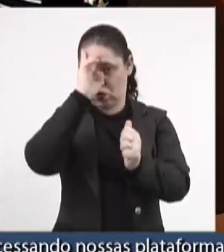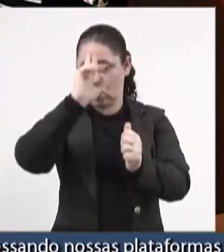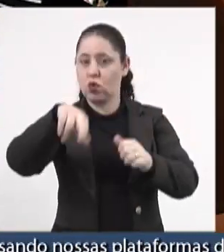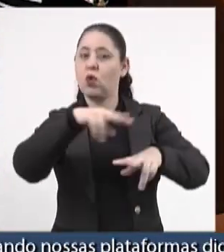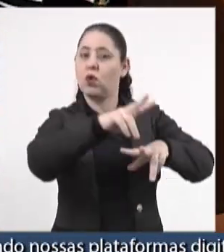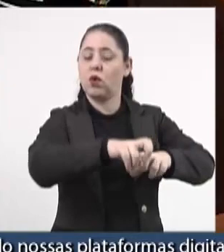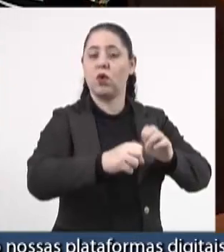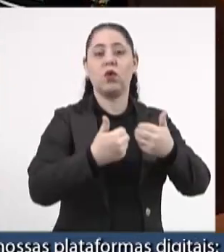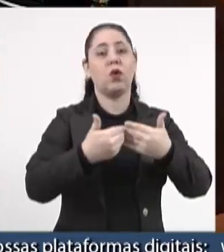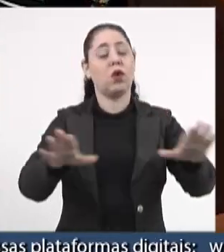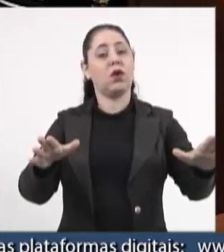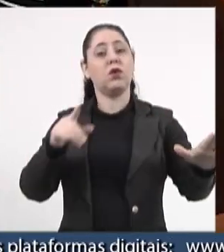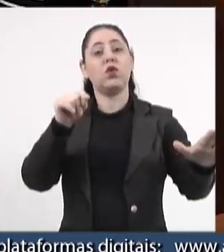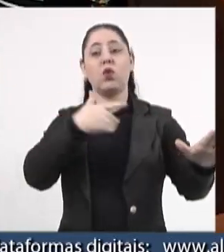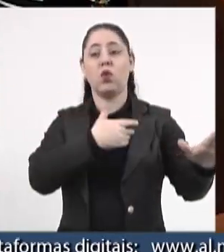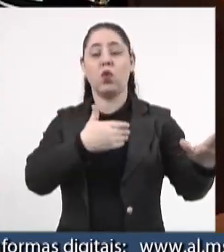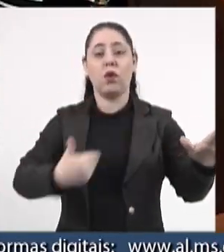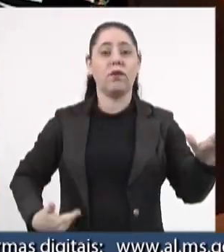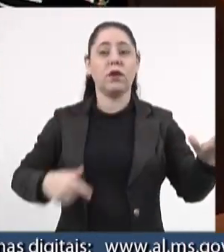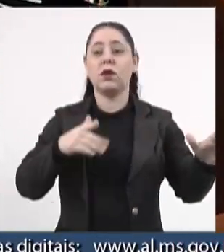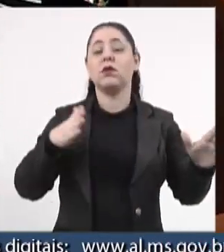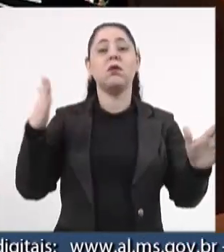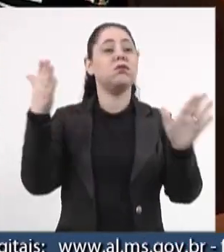foi aberto do governo que acabou de sair.